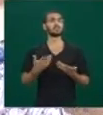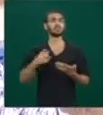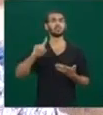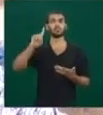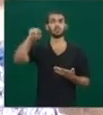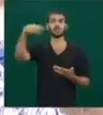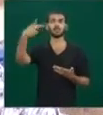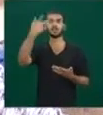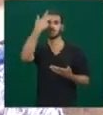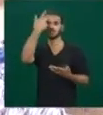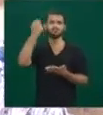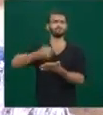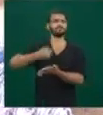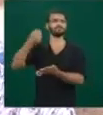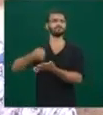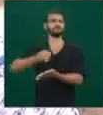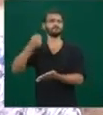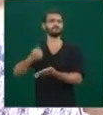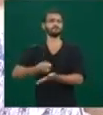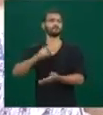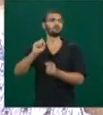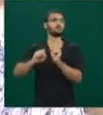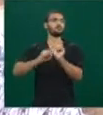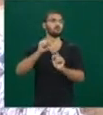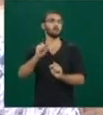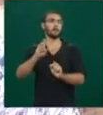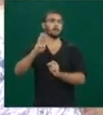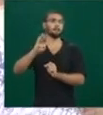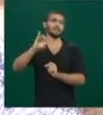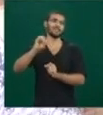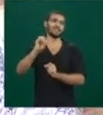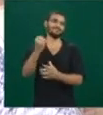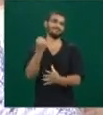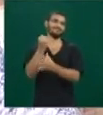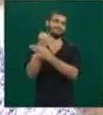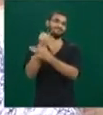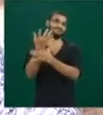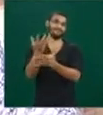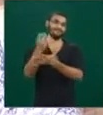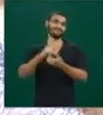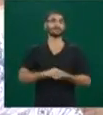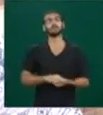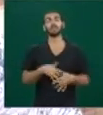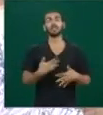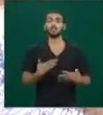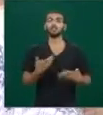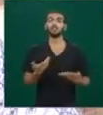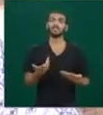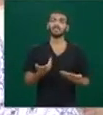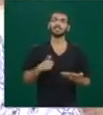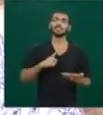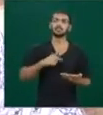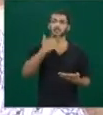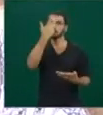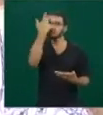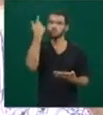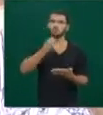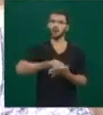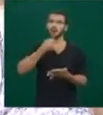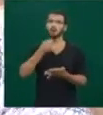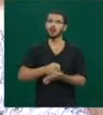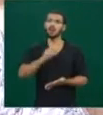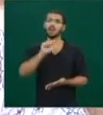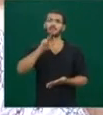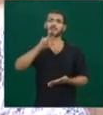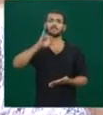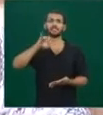fora está cobrando muito, porque a biossegurança na higiene está sendo muito cobrada da Anvisa.